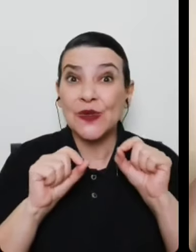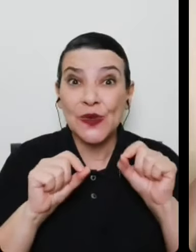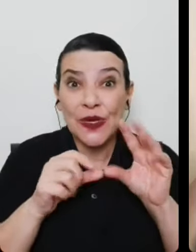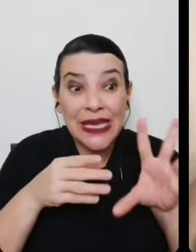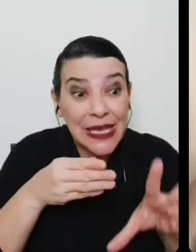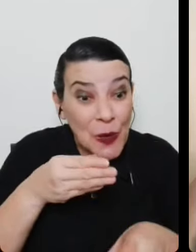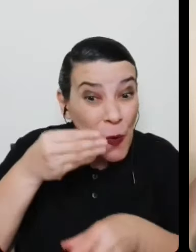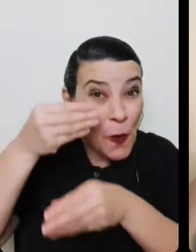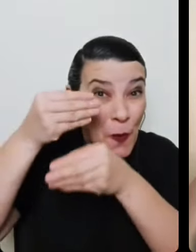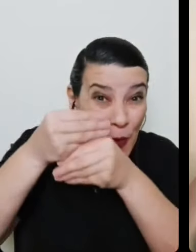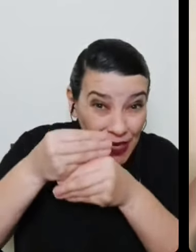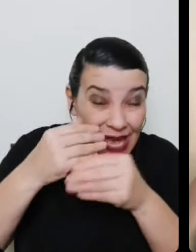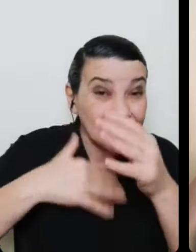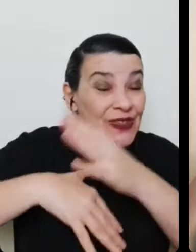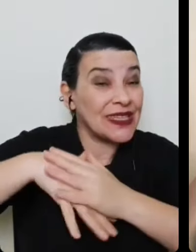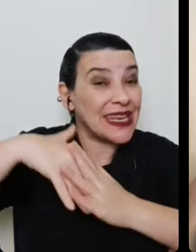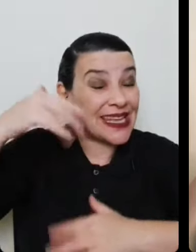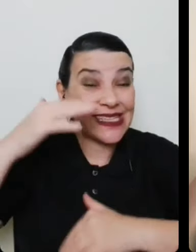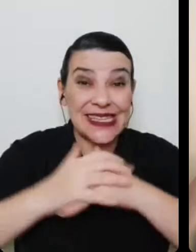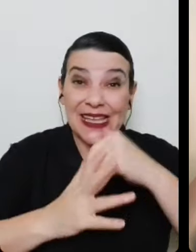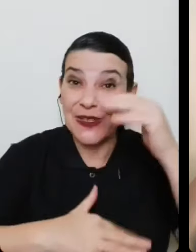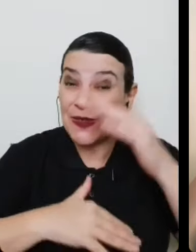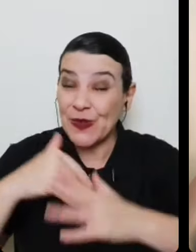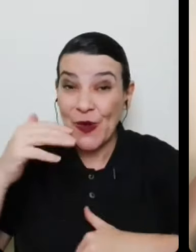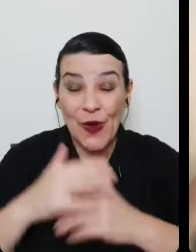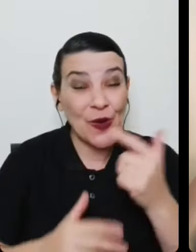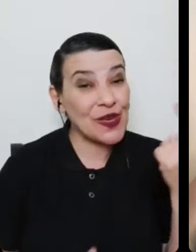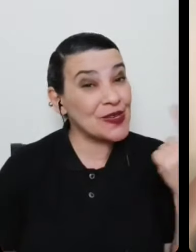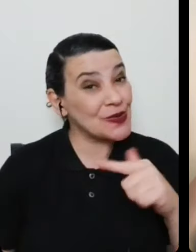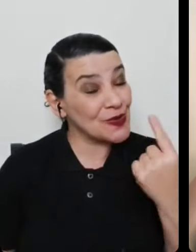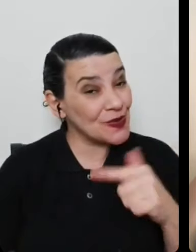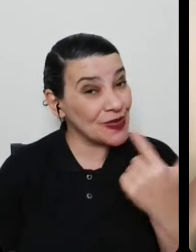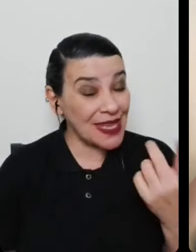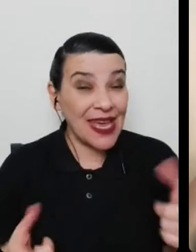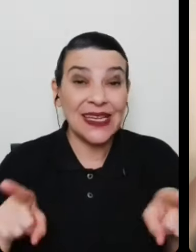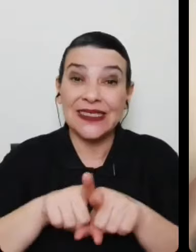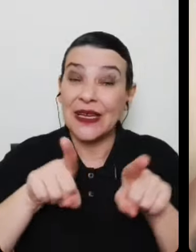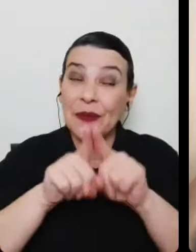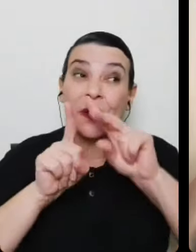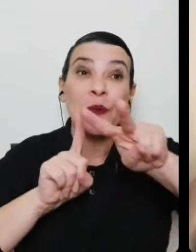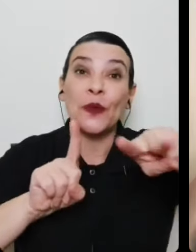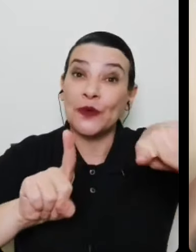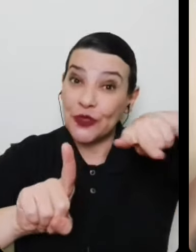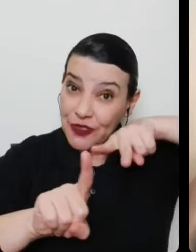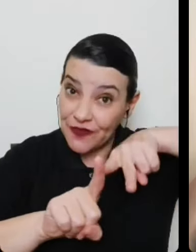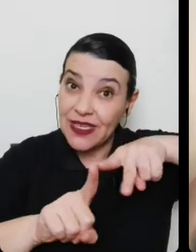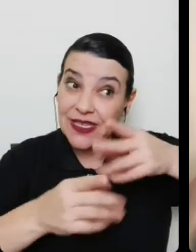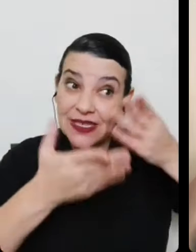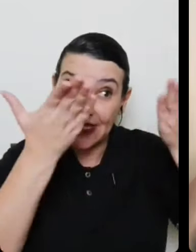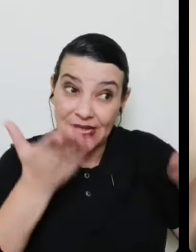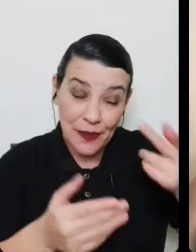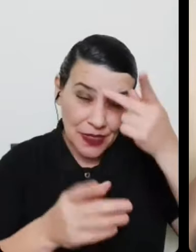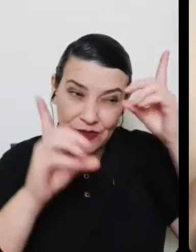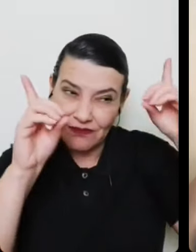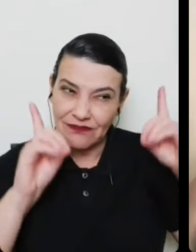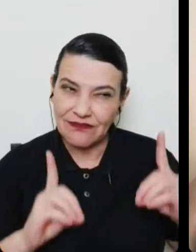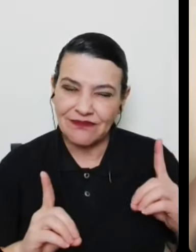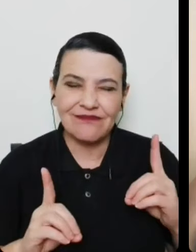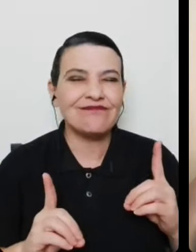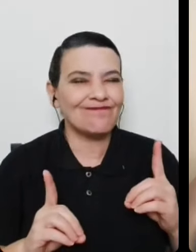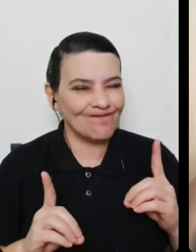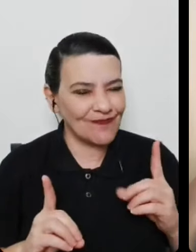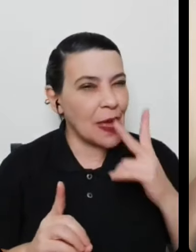incorporado, vamos dizer assim, né? Na nossa maneira de ver a pessoa com deficiência, né? A gente ainda tem uma visão